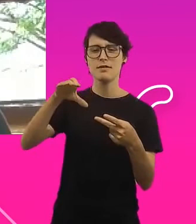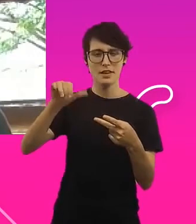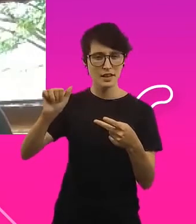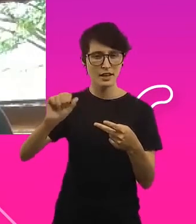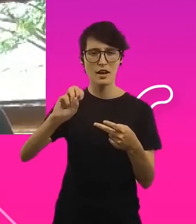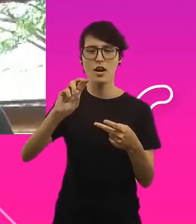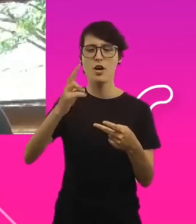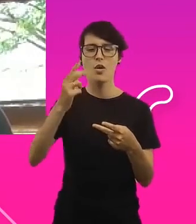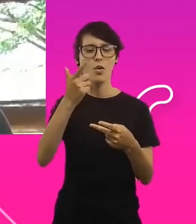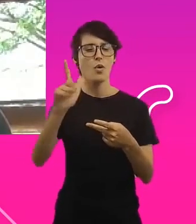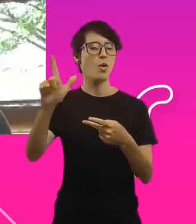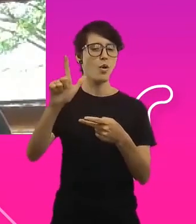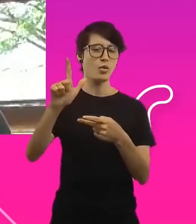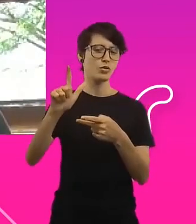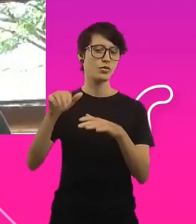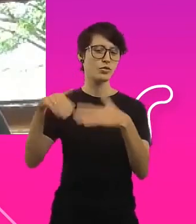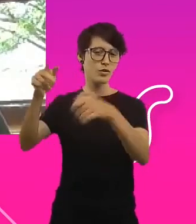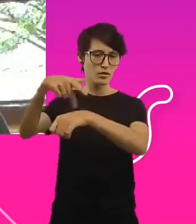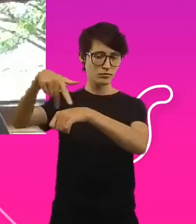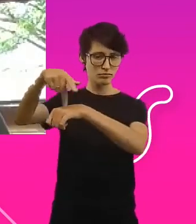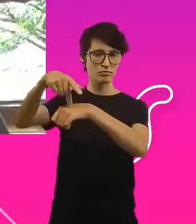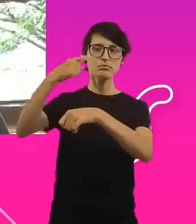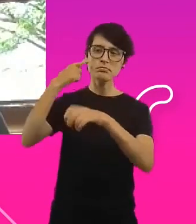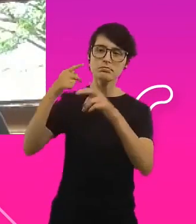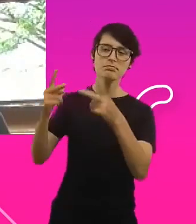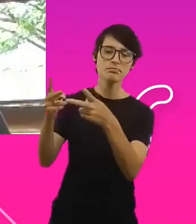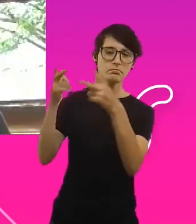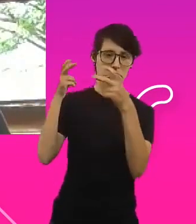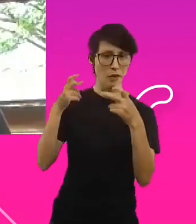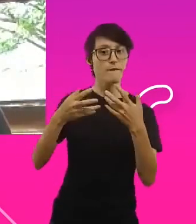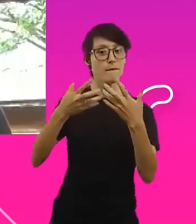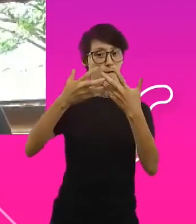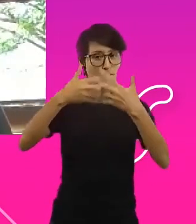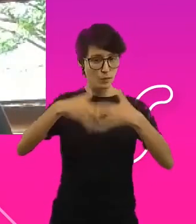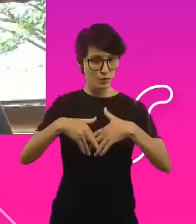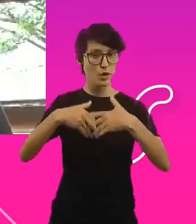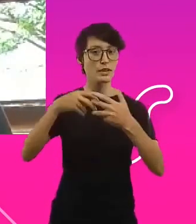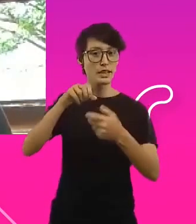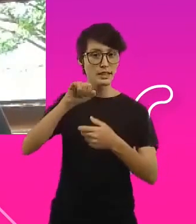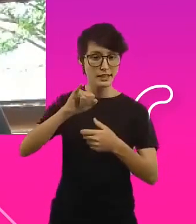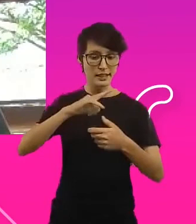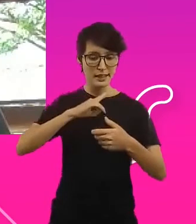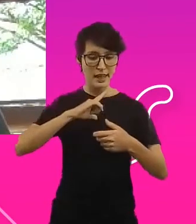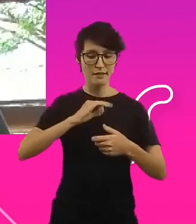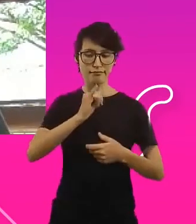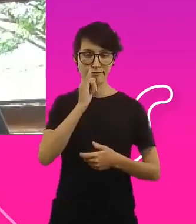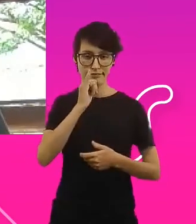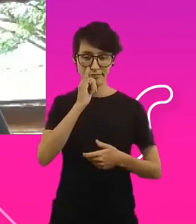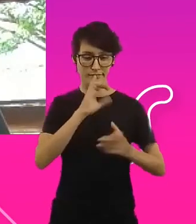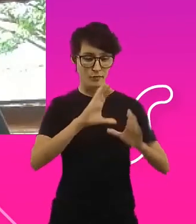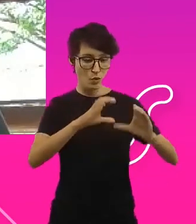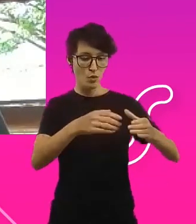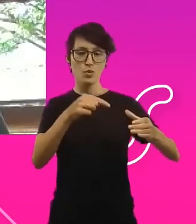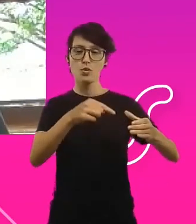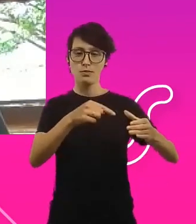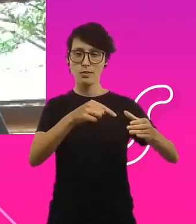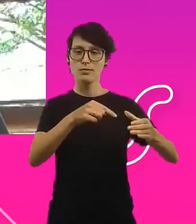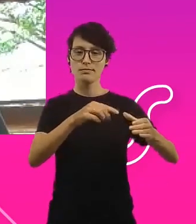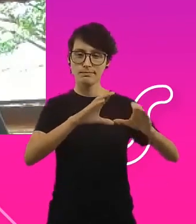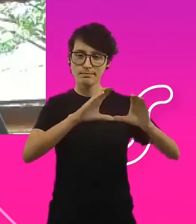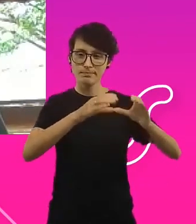internacionais, a gente consegue ver que geralmente dá certo quando um grupo, né, consegue ser